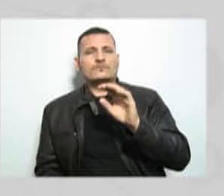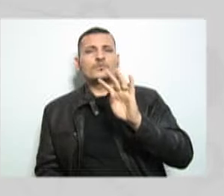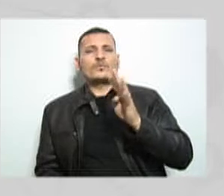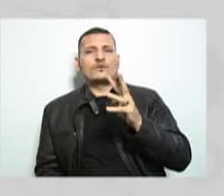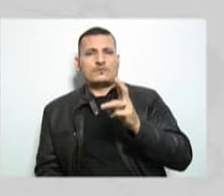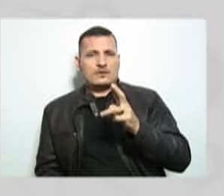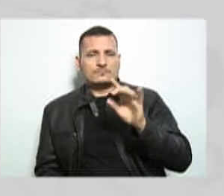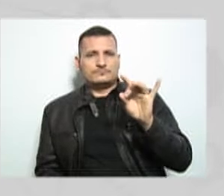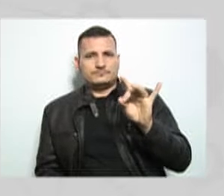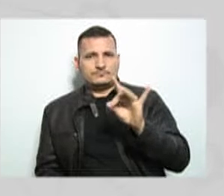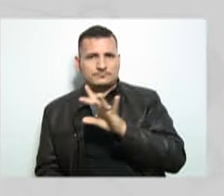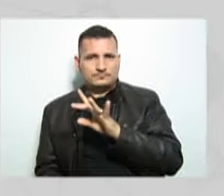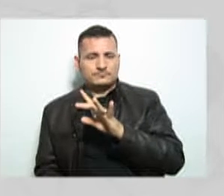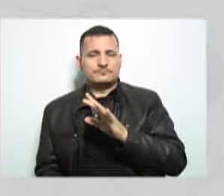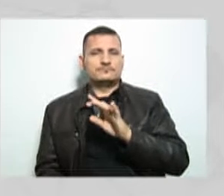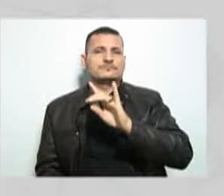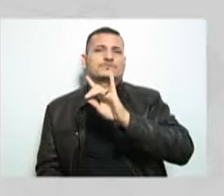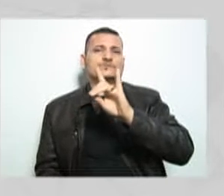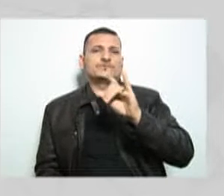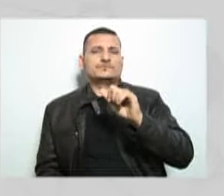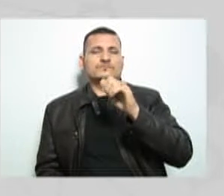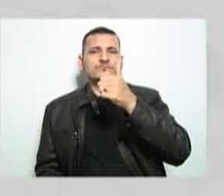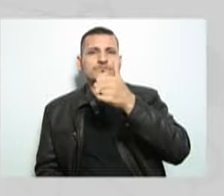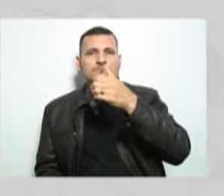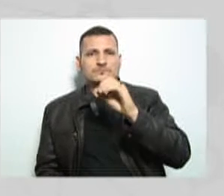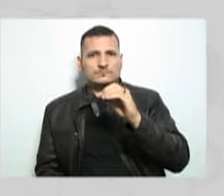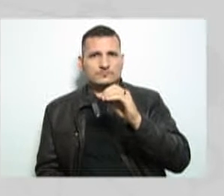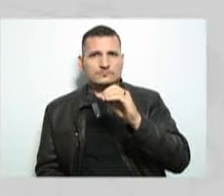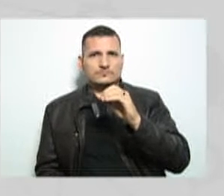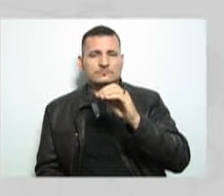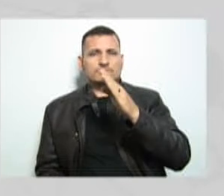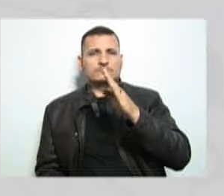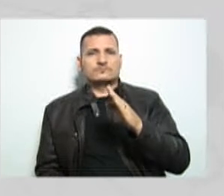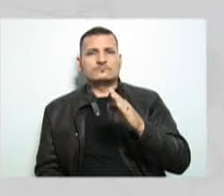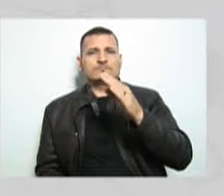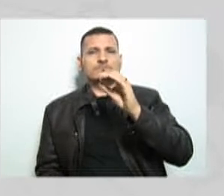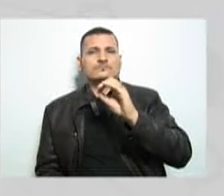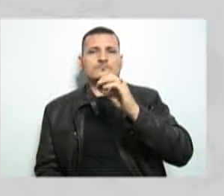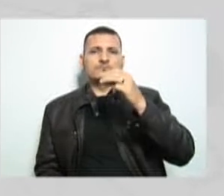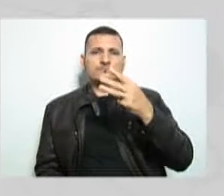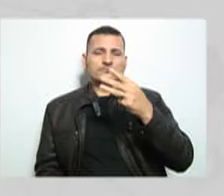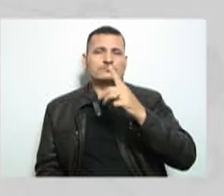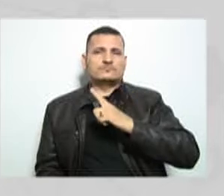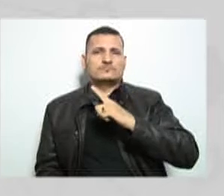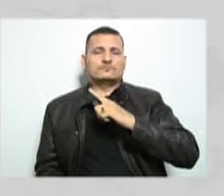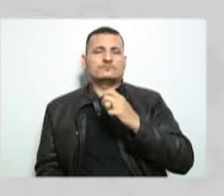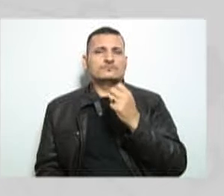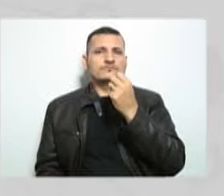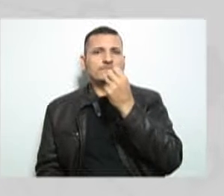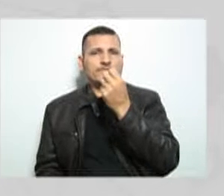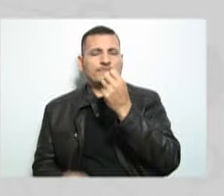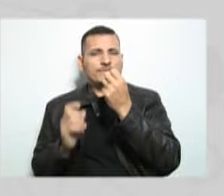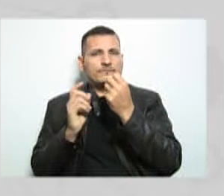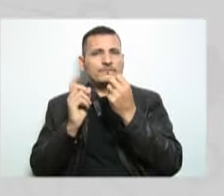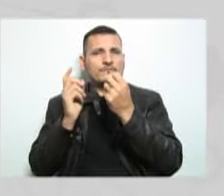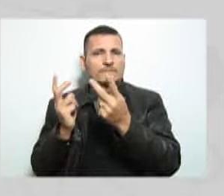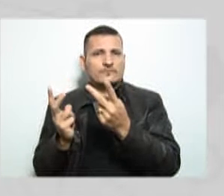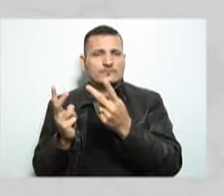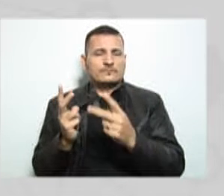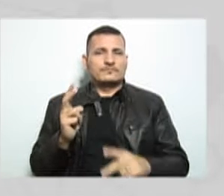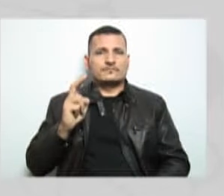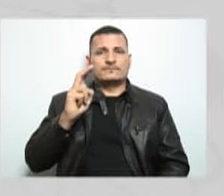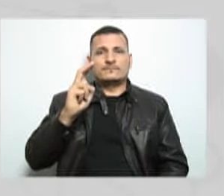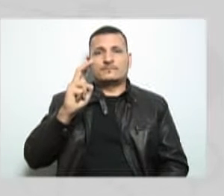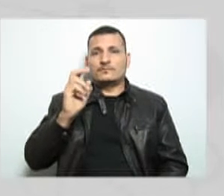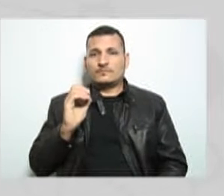No dia 10/3, teve uma venda, tá certo? Uma venda de 50 pudins de leite